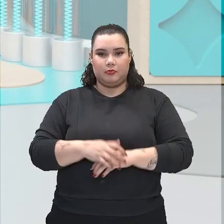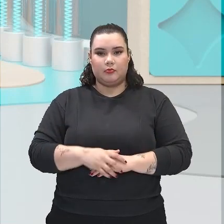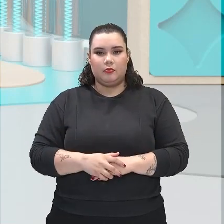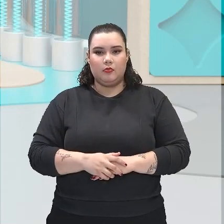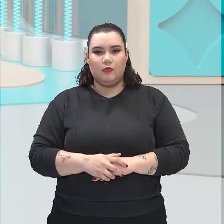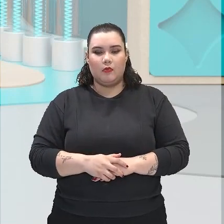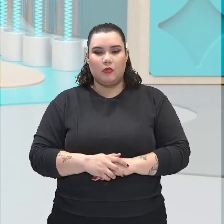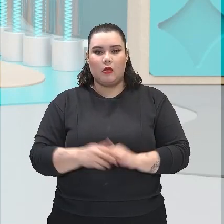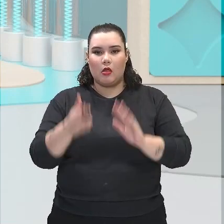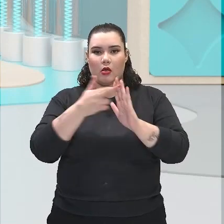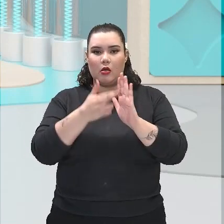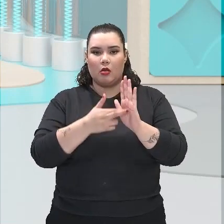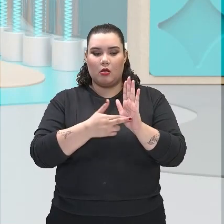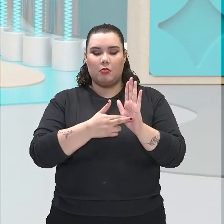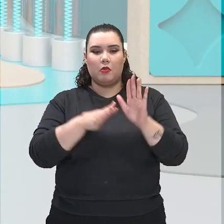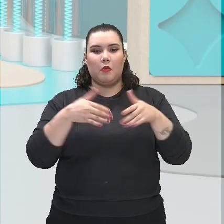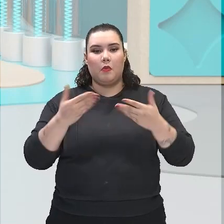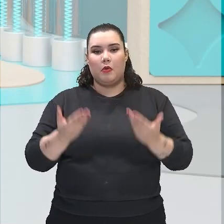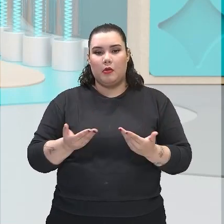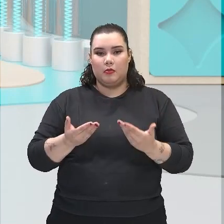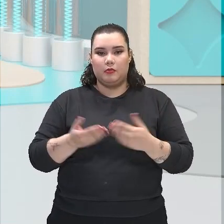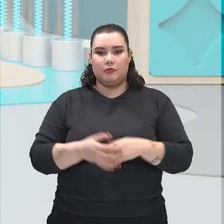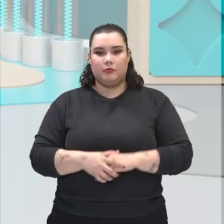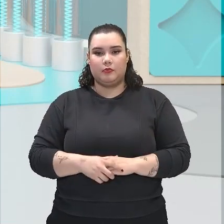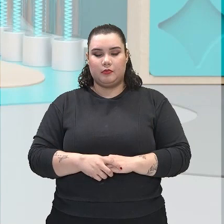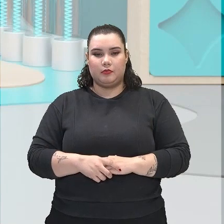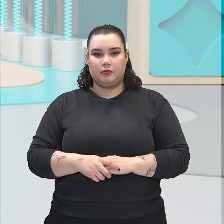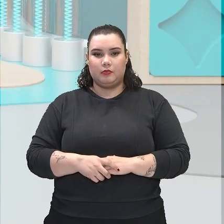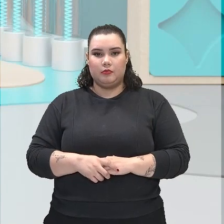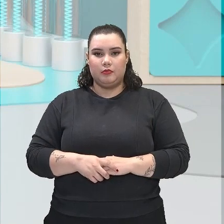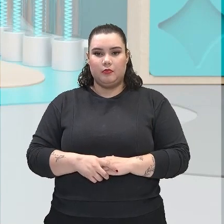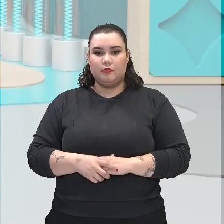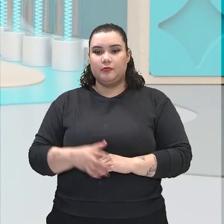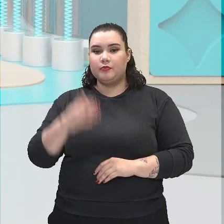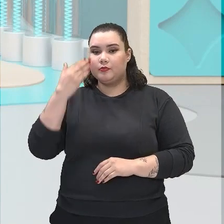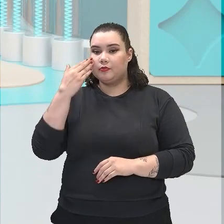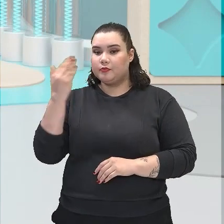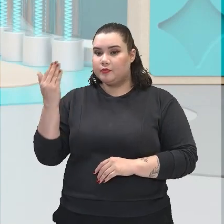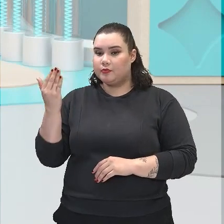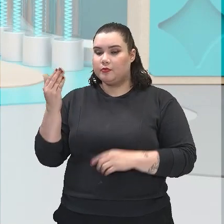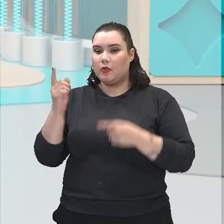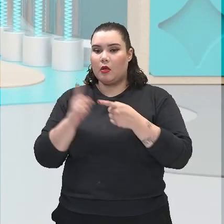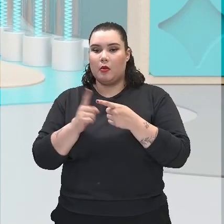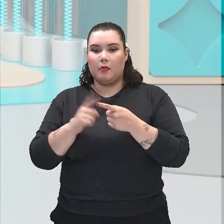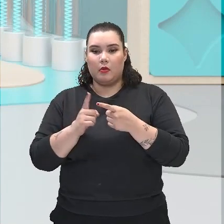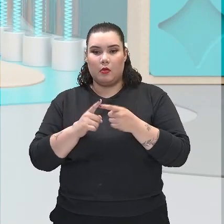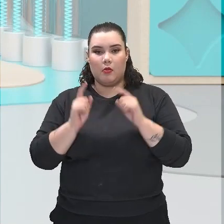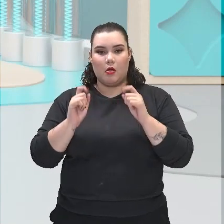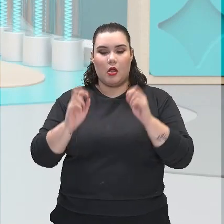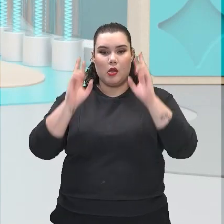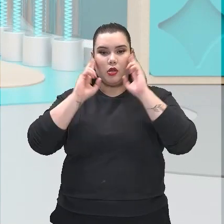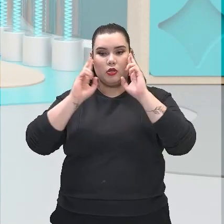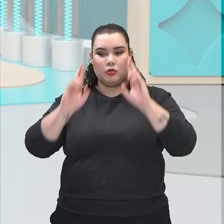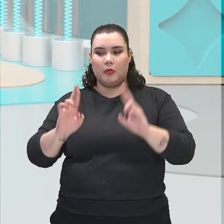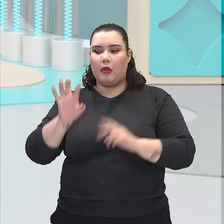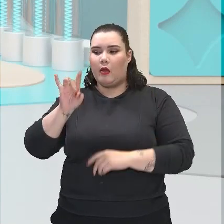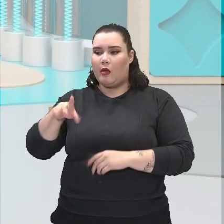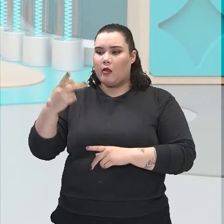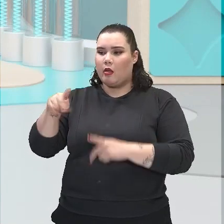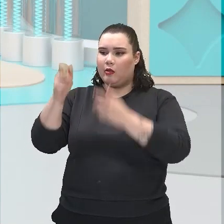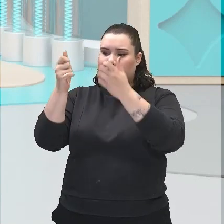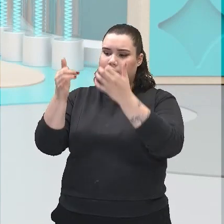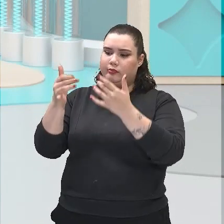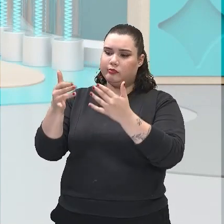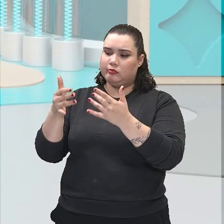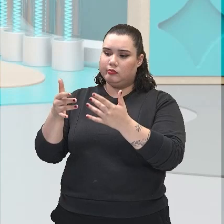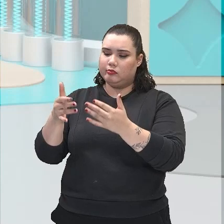regras, quais foram? Colocando aqui para vocês, olha só. Primeiro, respeito ao turno de fala de cada debatedor. Então, o